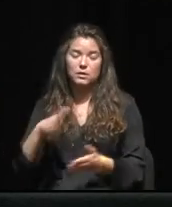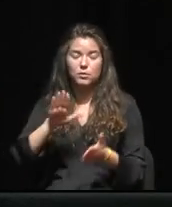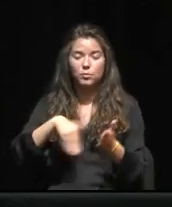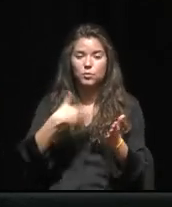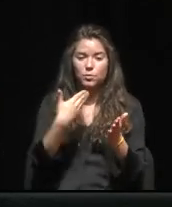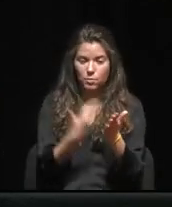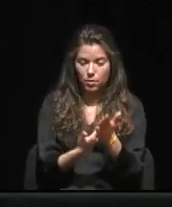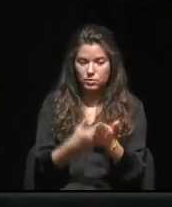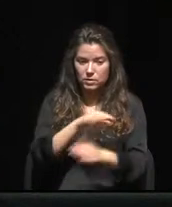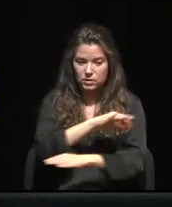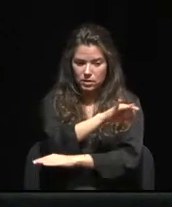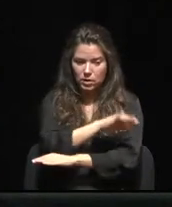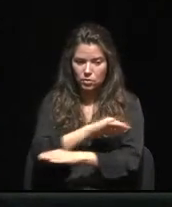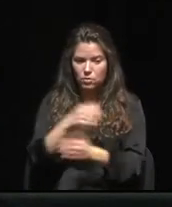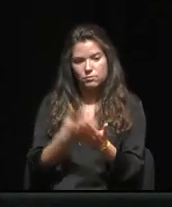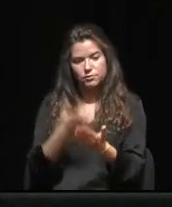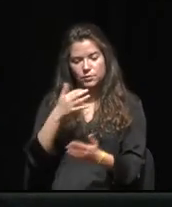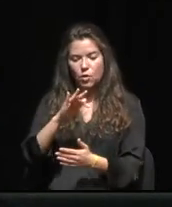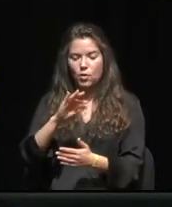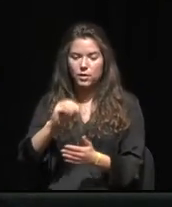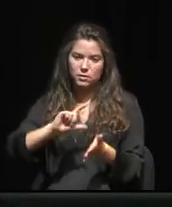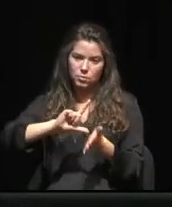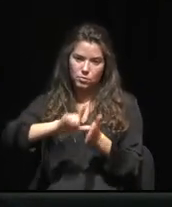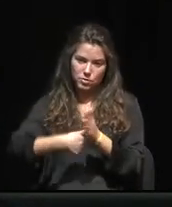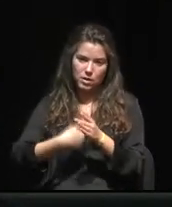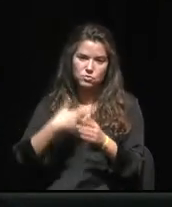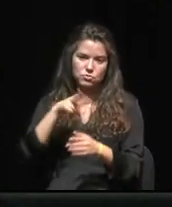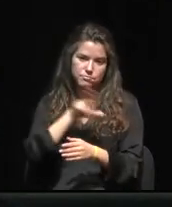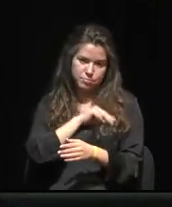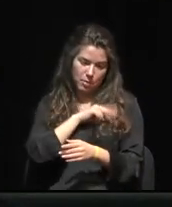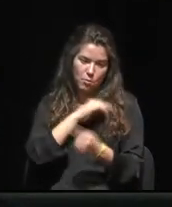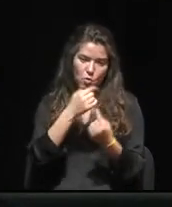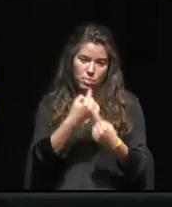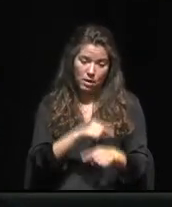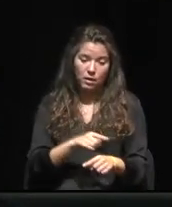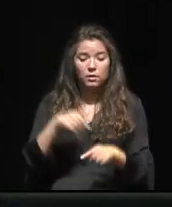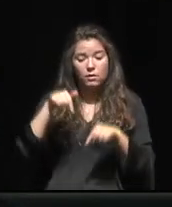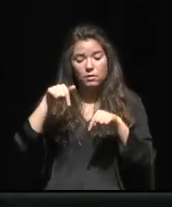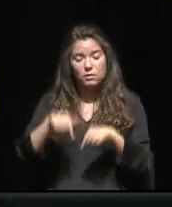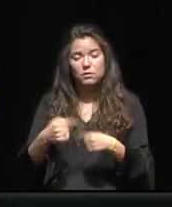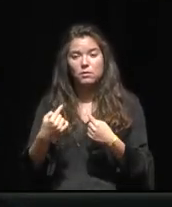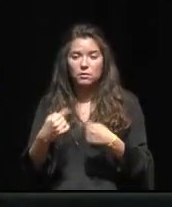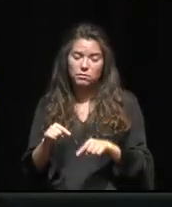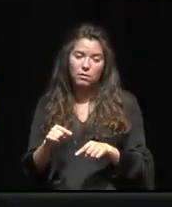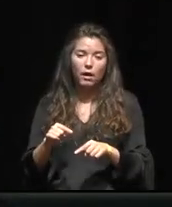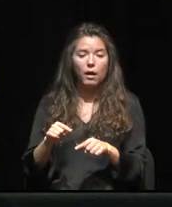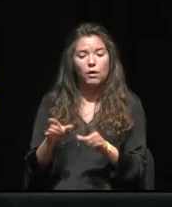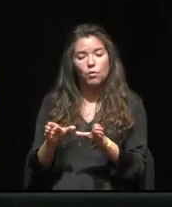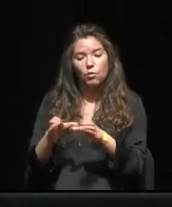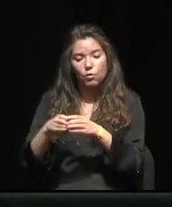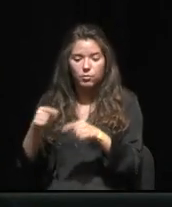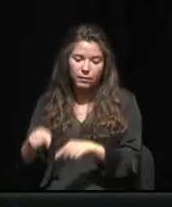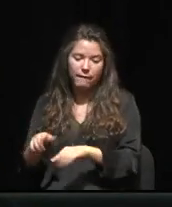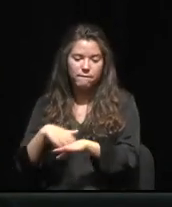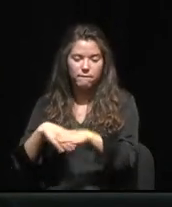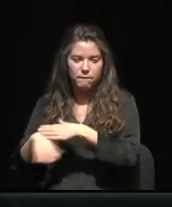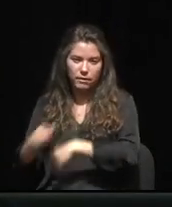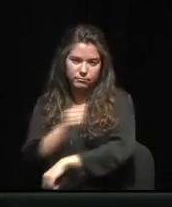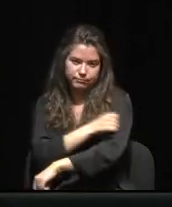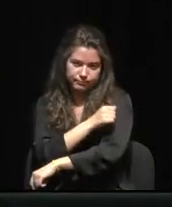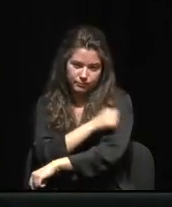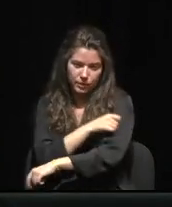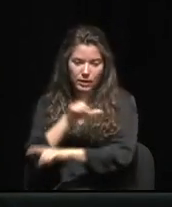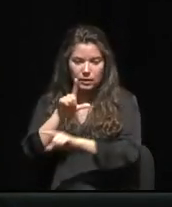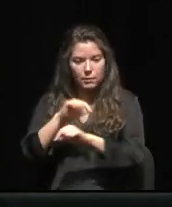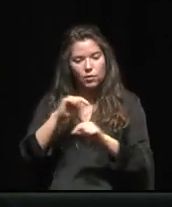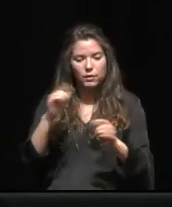destaque para 40 eh projetos premiados e portanto e este tem sido o moto do executivo no âmbito da Habitação e também daquilo que é